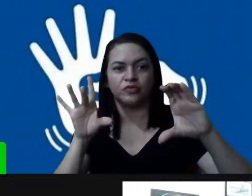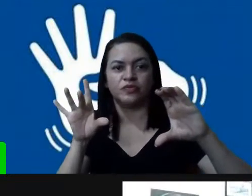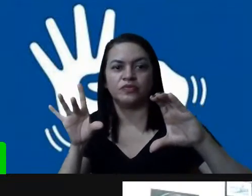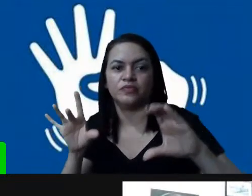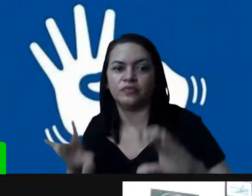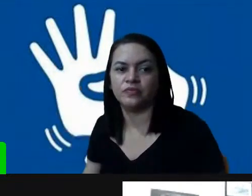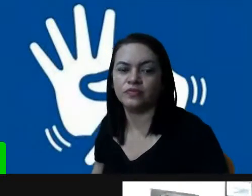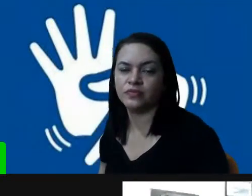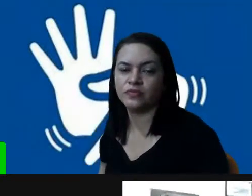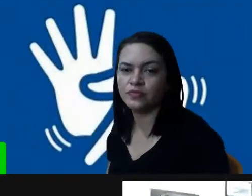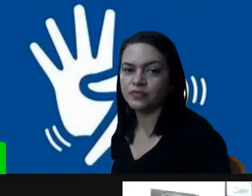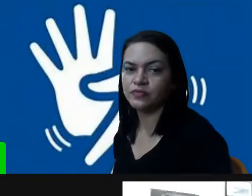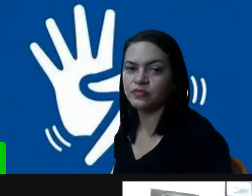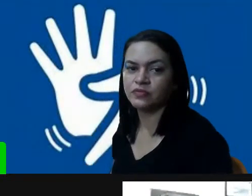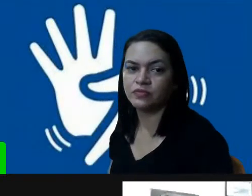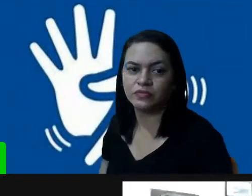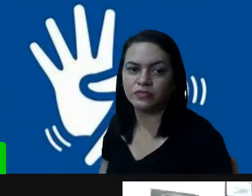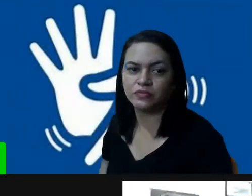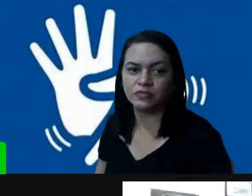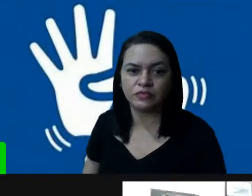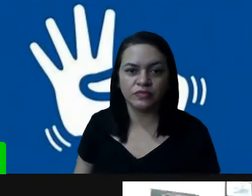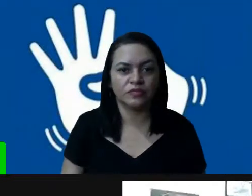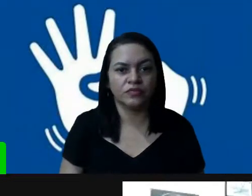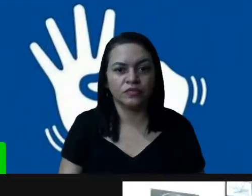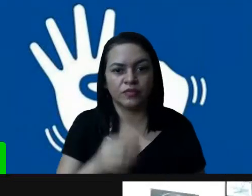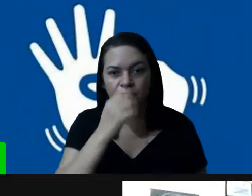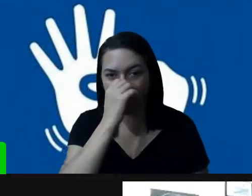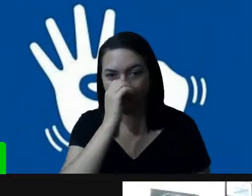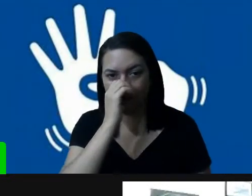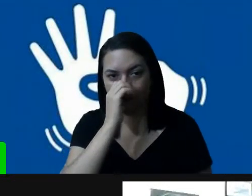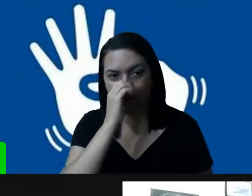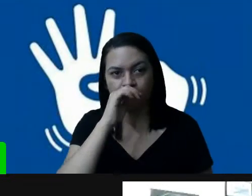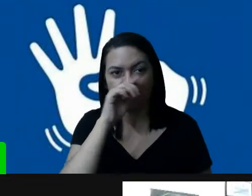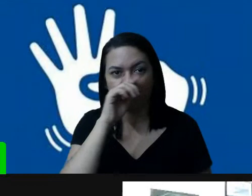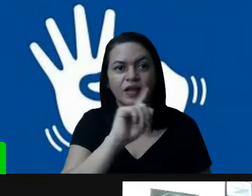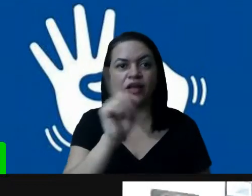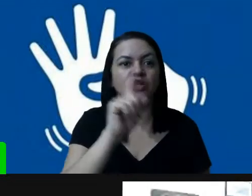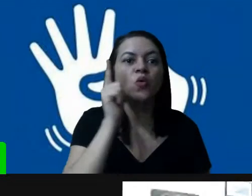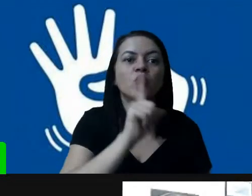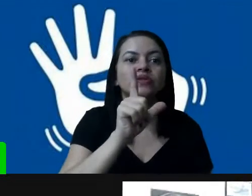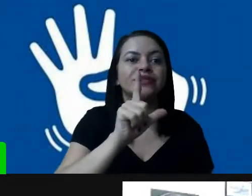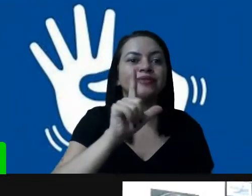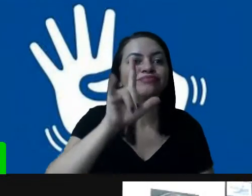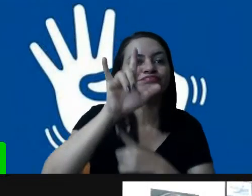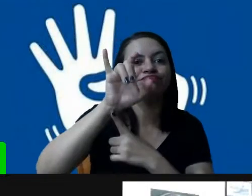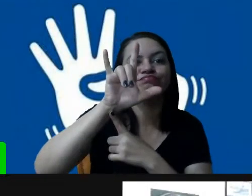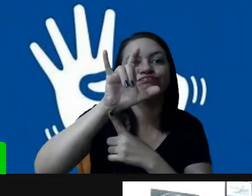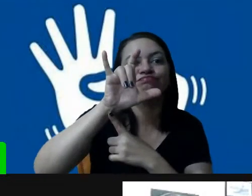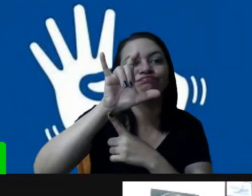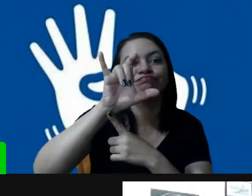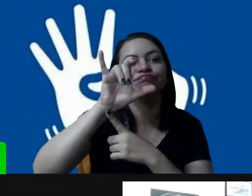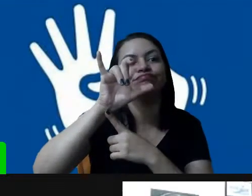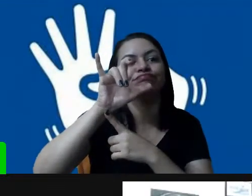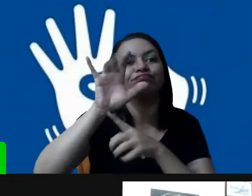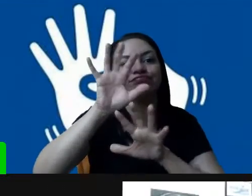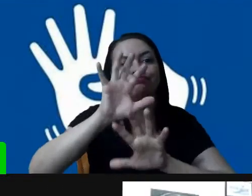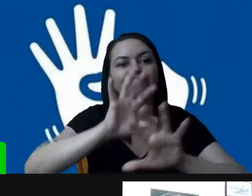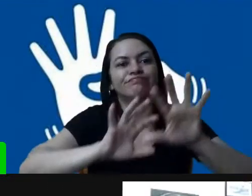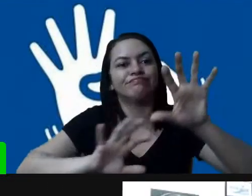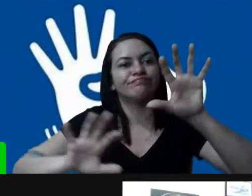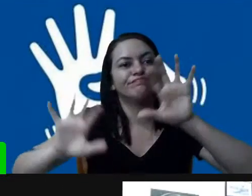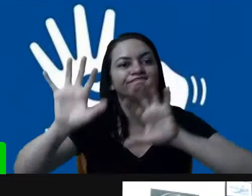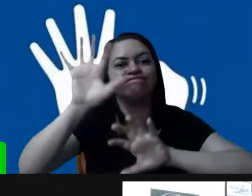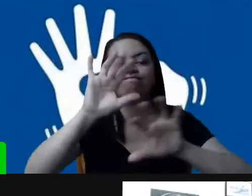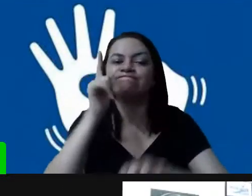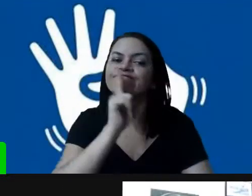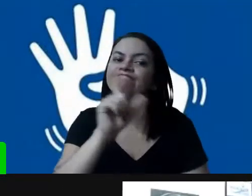deu certo no Instagram, né? Tem alguma coisa que está travando e está aparecendo só a nossa imagem, né? Sai